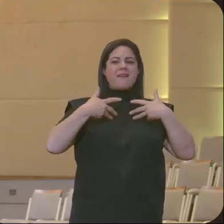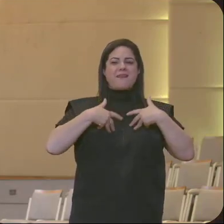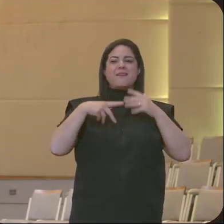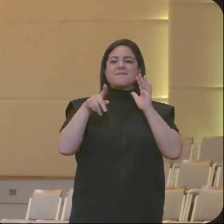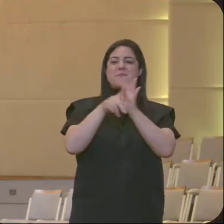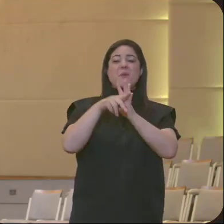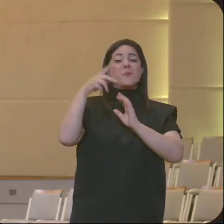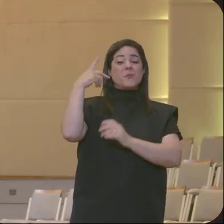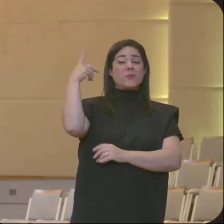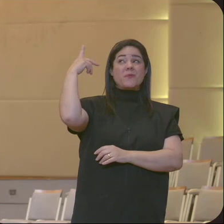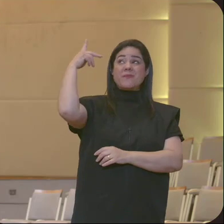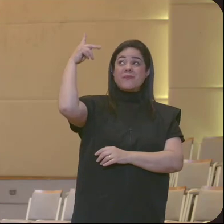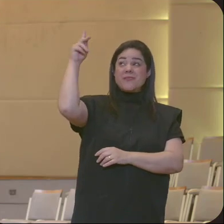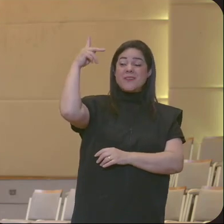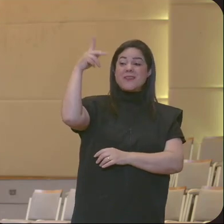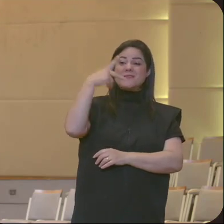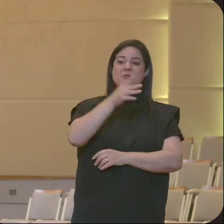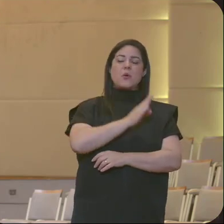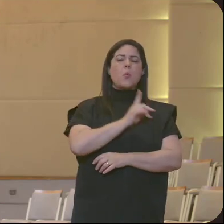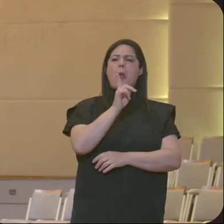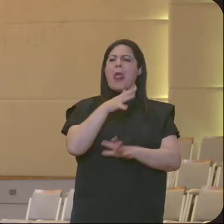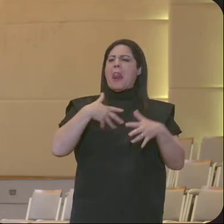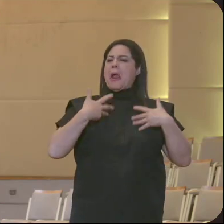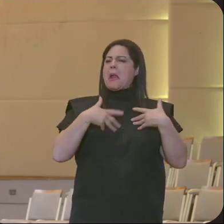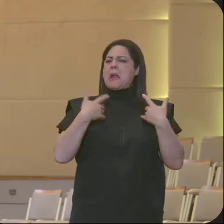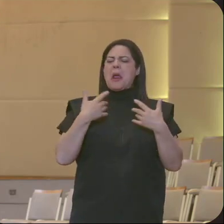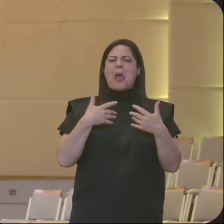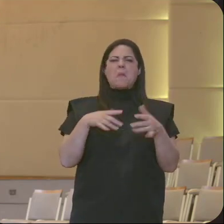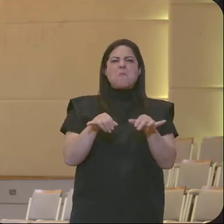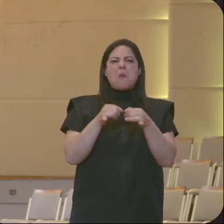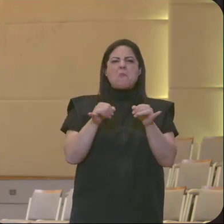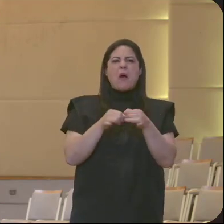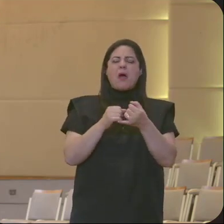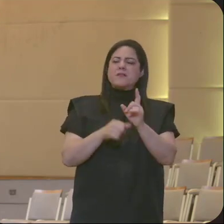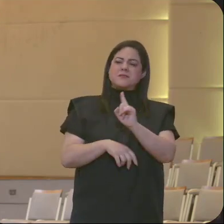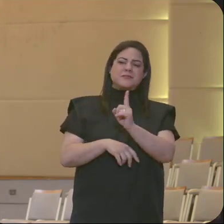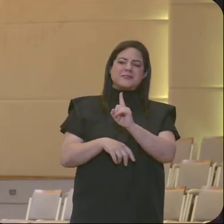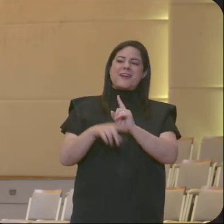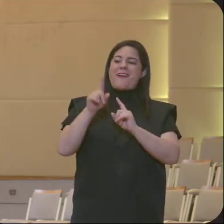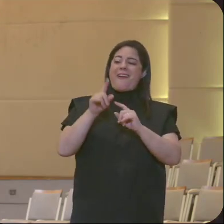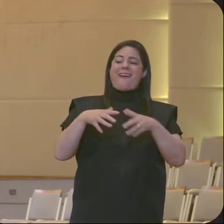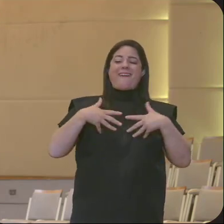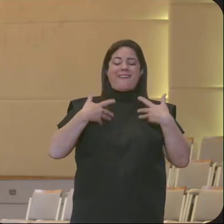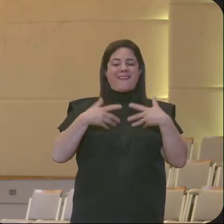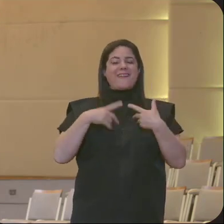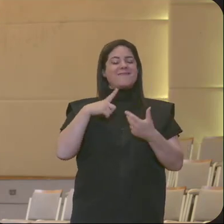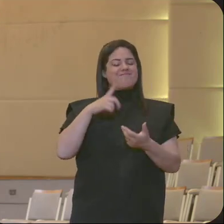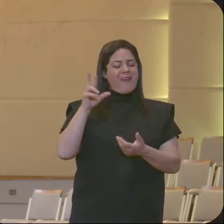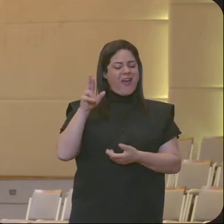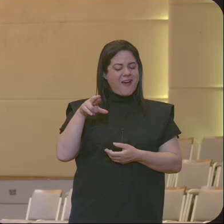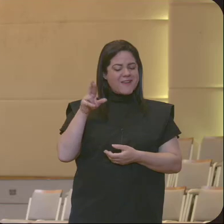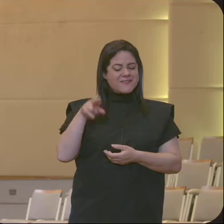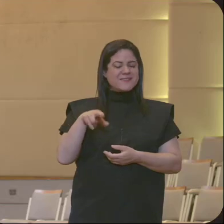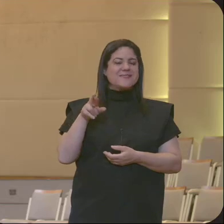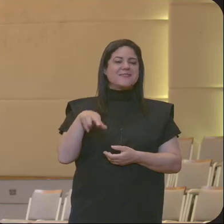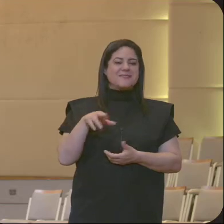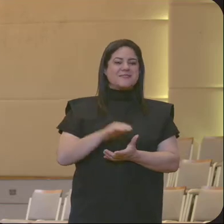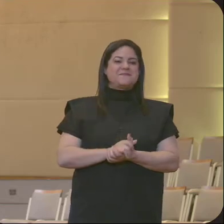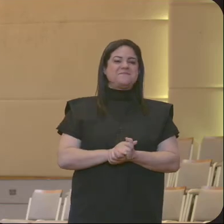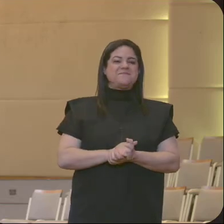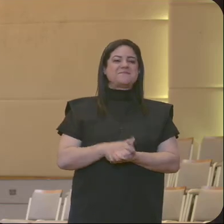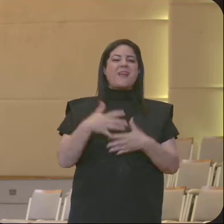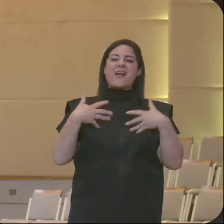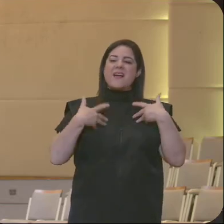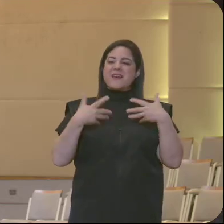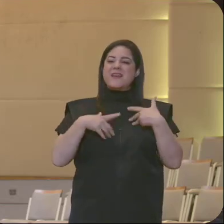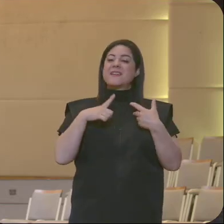teu coração. Não é uma alegria boba. Não. É uma alegria que tem razão. Uma alegria